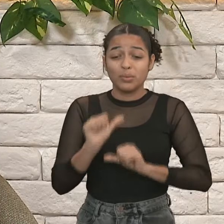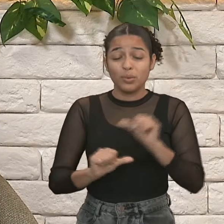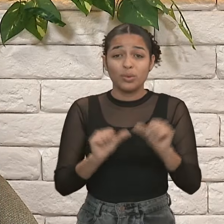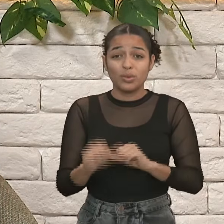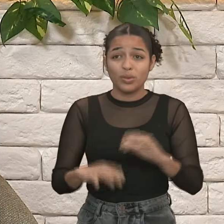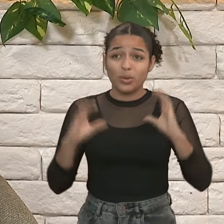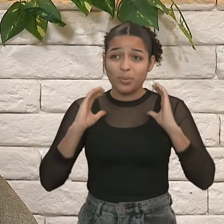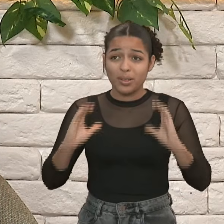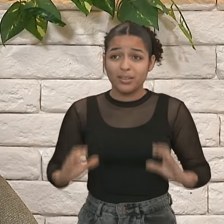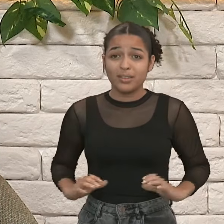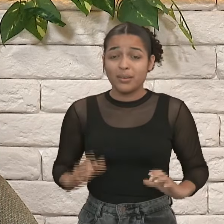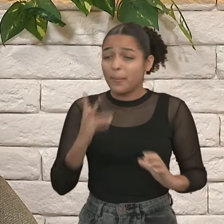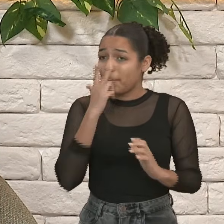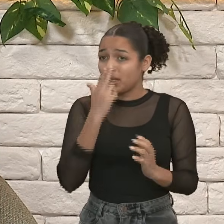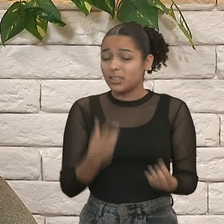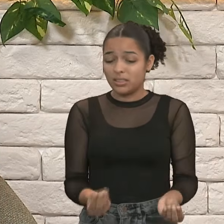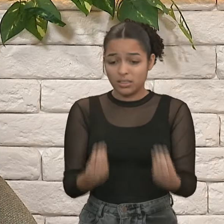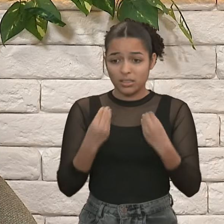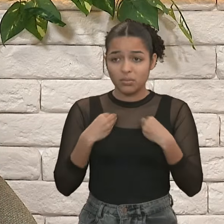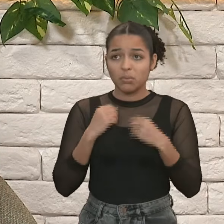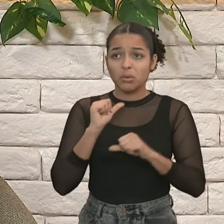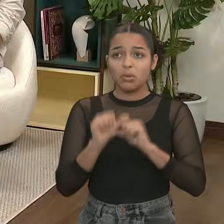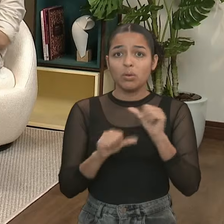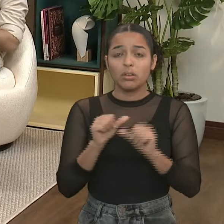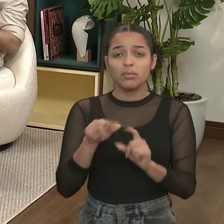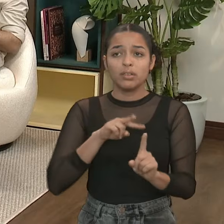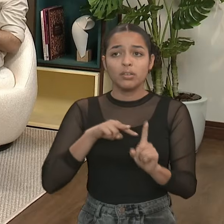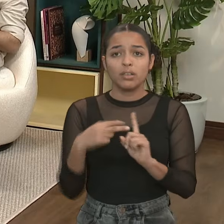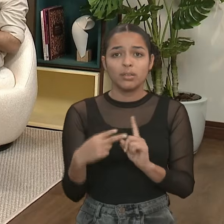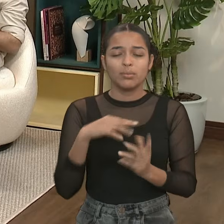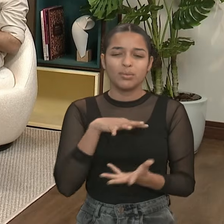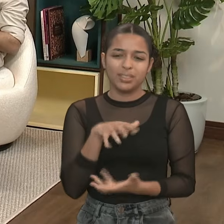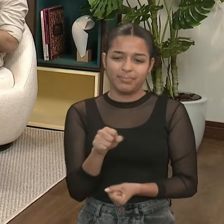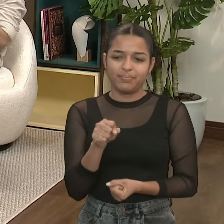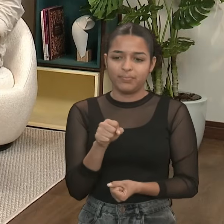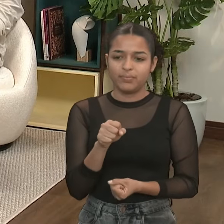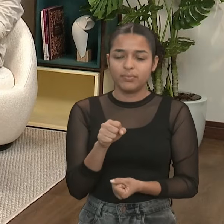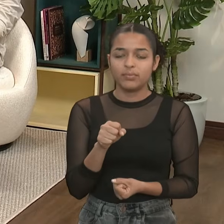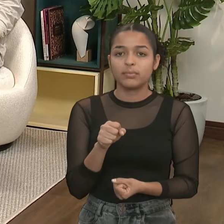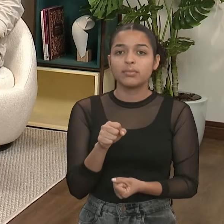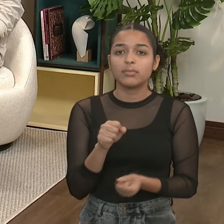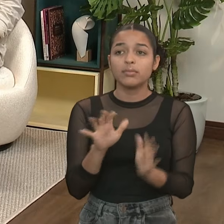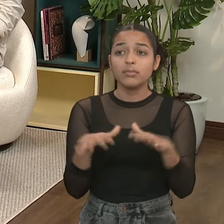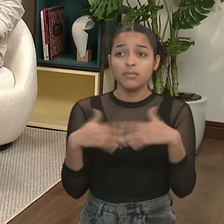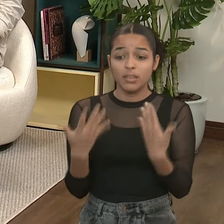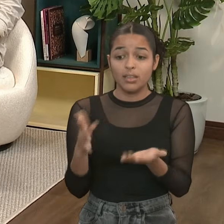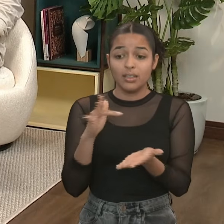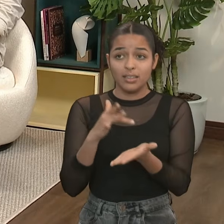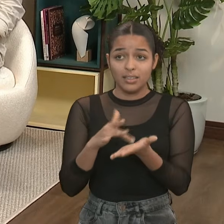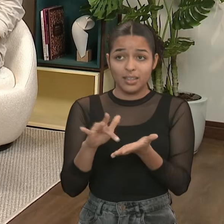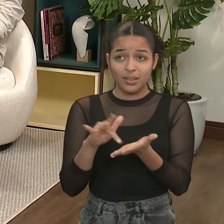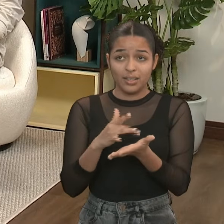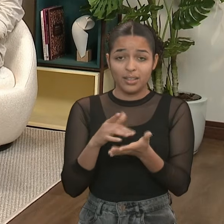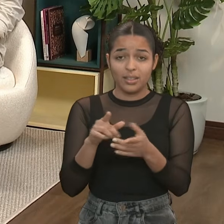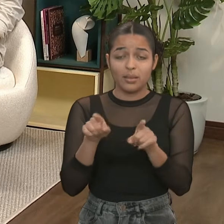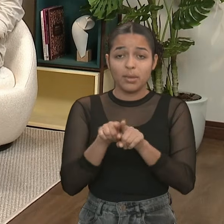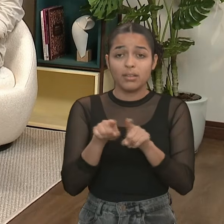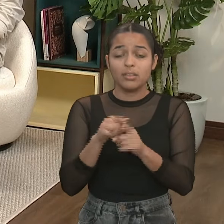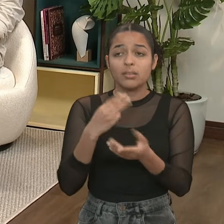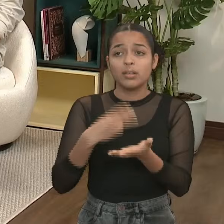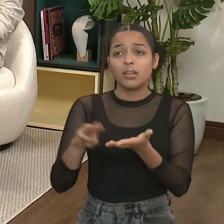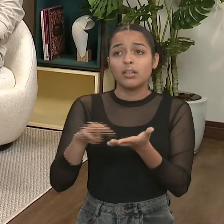moldando também como a gente se relaciona com o mundo. A tela ser utilizada para contato com a família por videochamadas